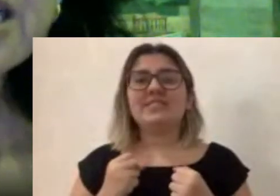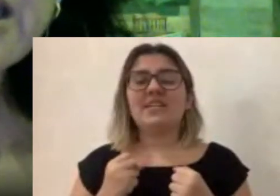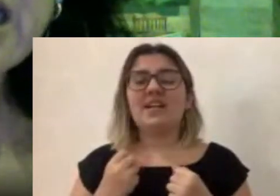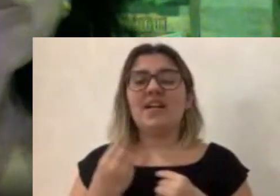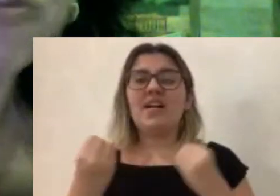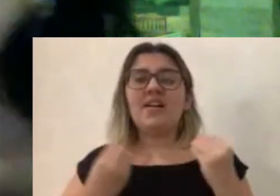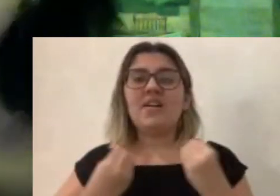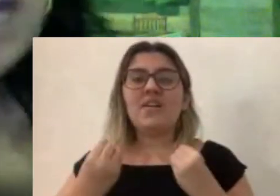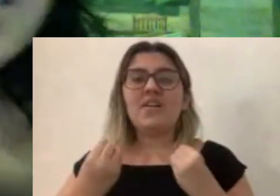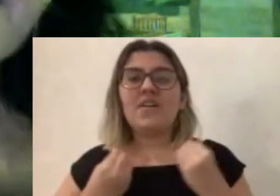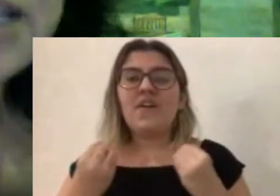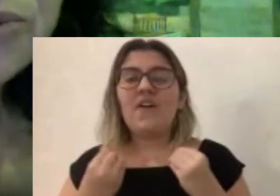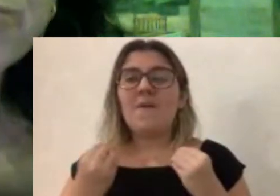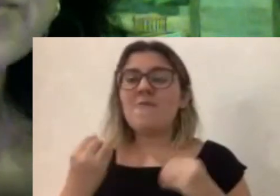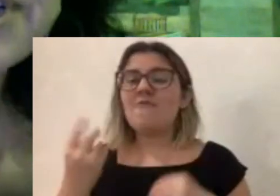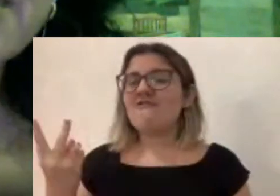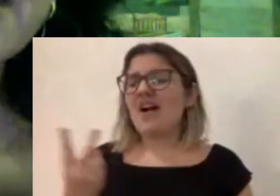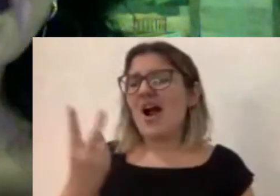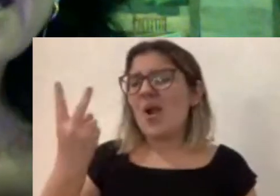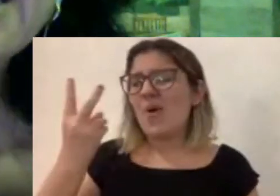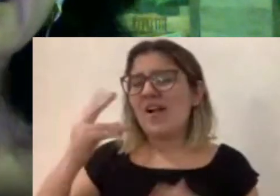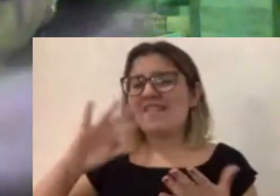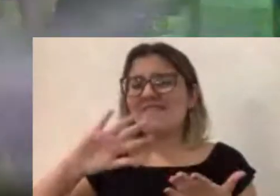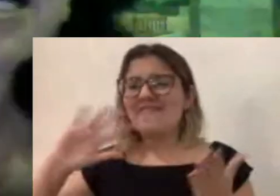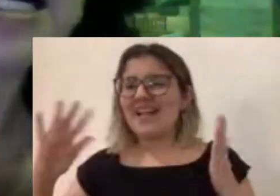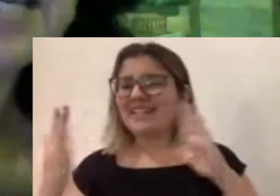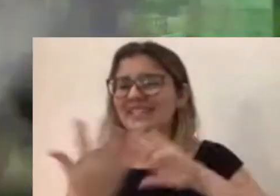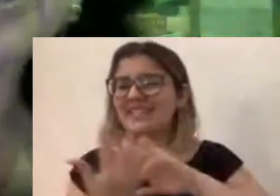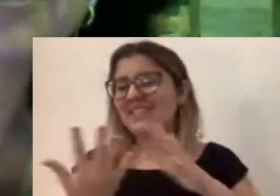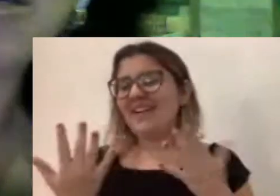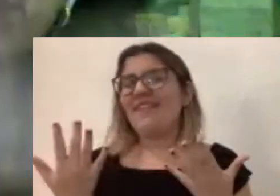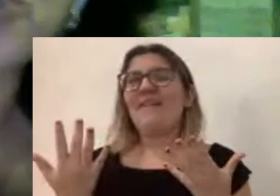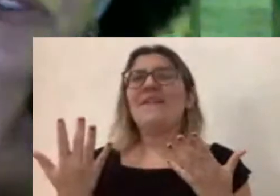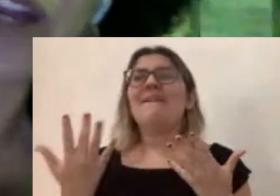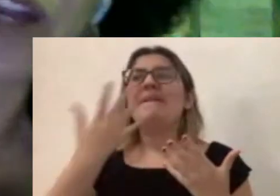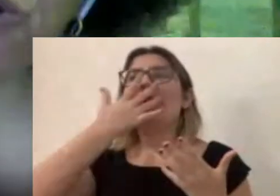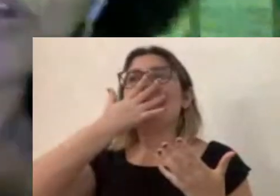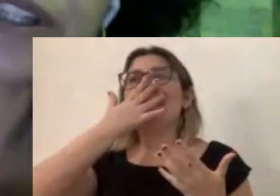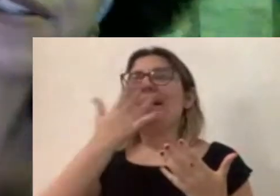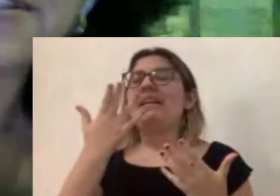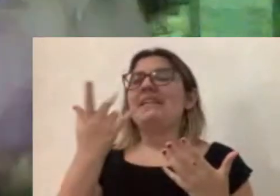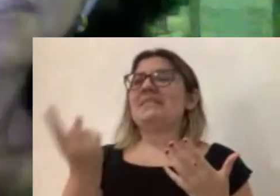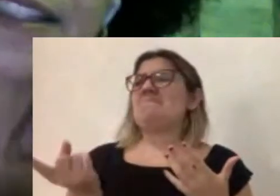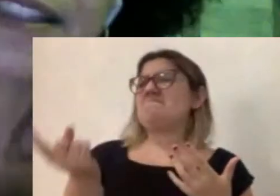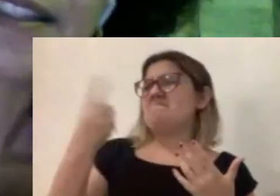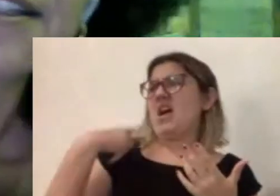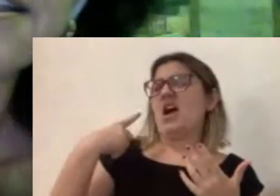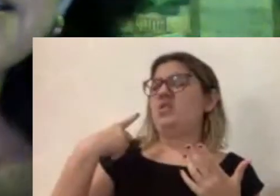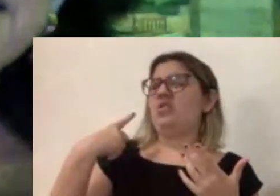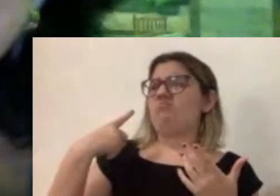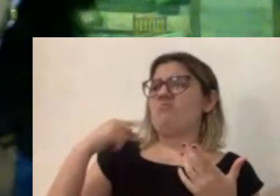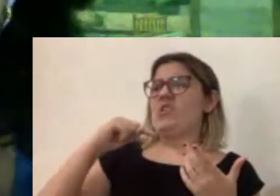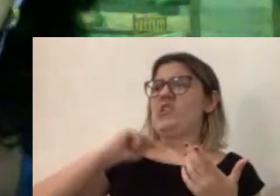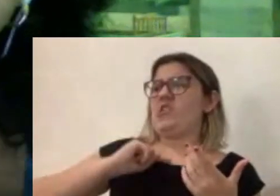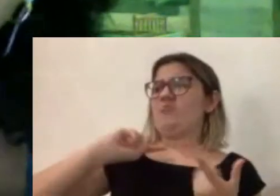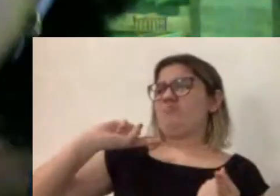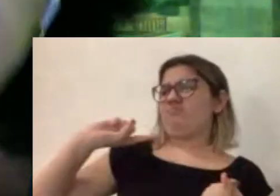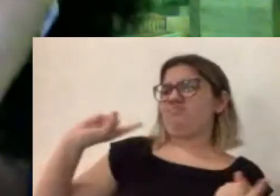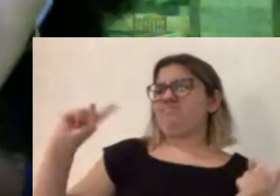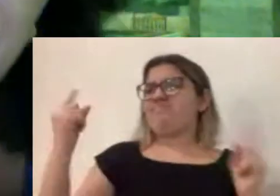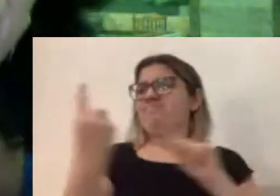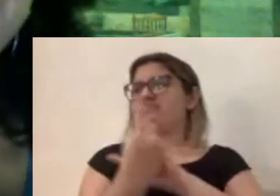poética, na reformulação, né, dessa inversão dos valores que nos